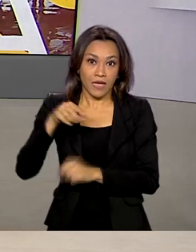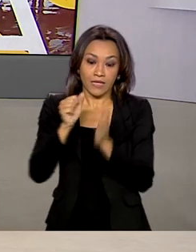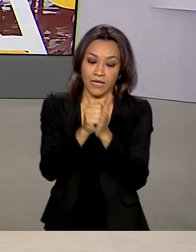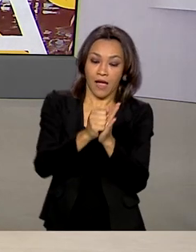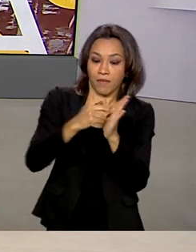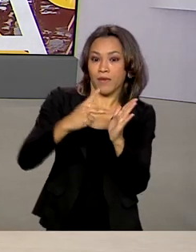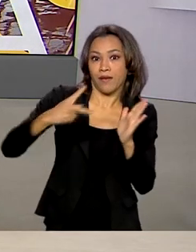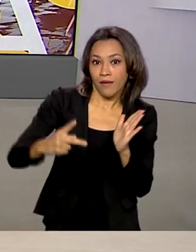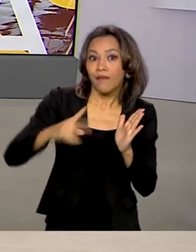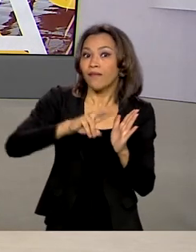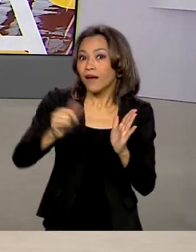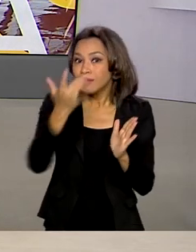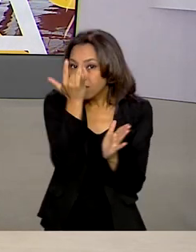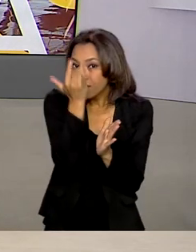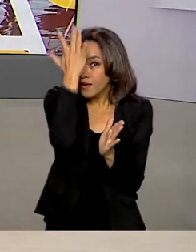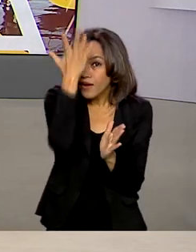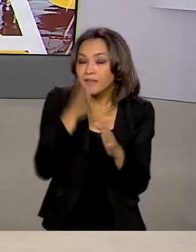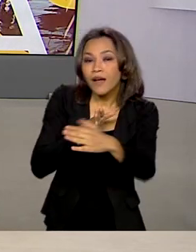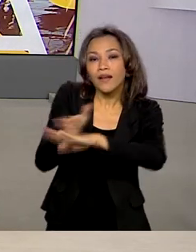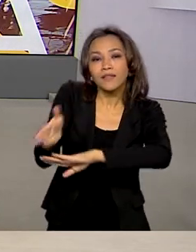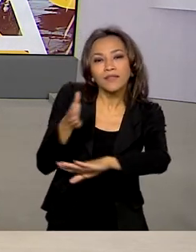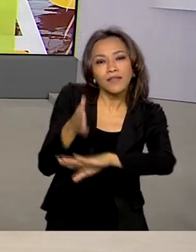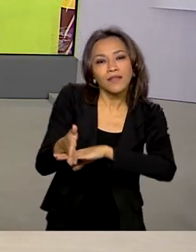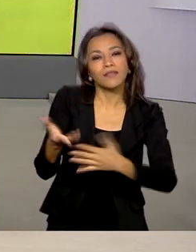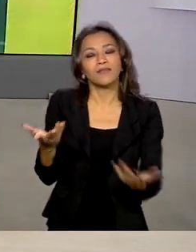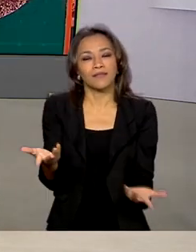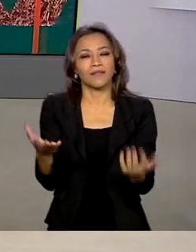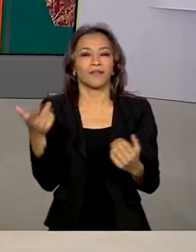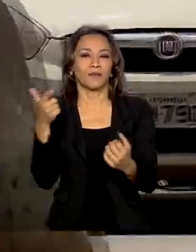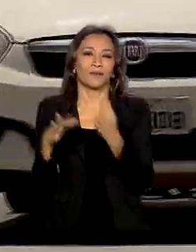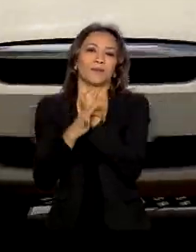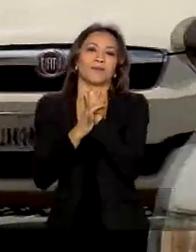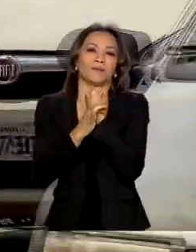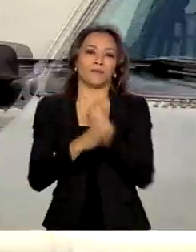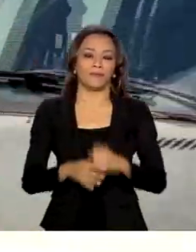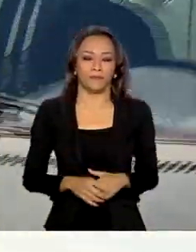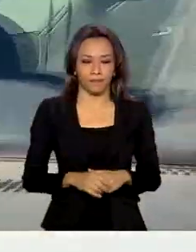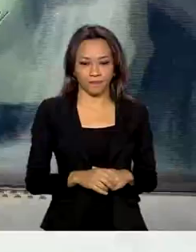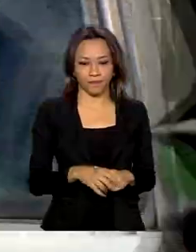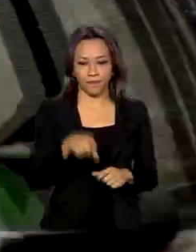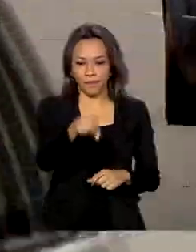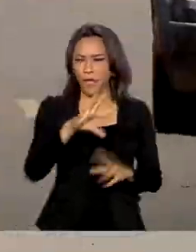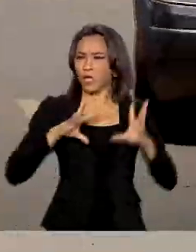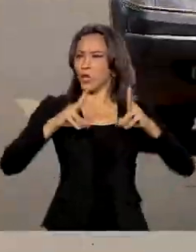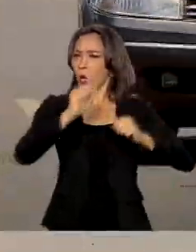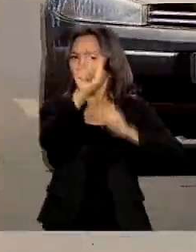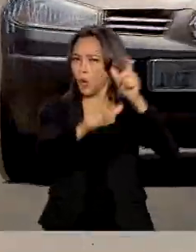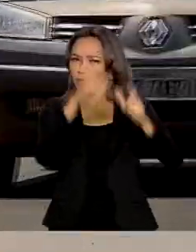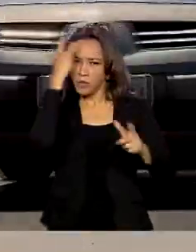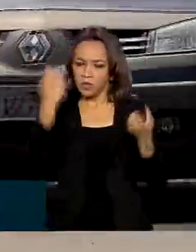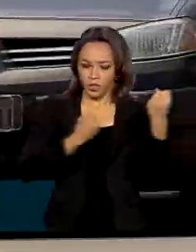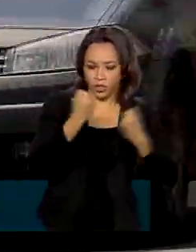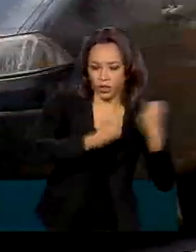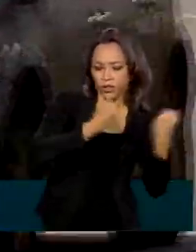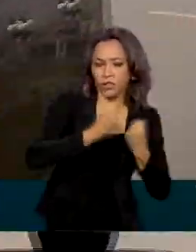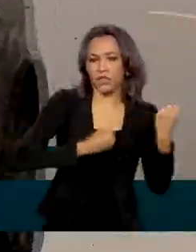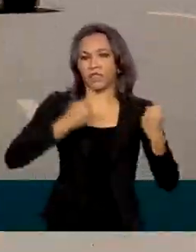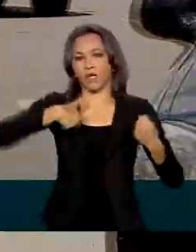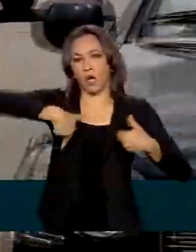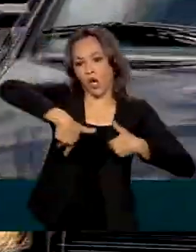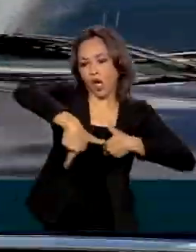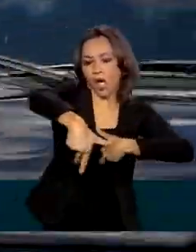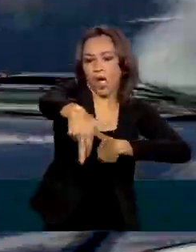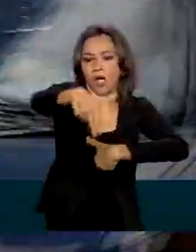aplicativo Vai facilitar ainda mais o acesso ao benefício em todo o motorista passageiro ou pedestre